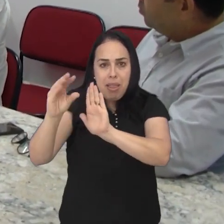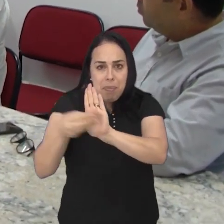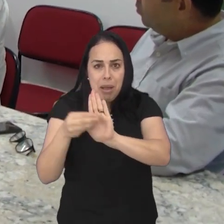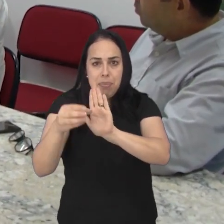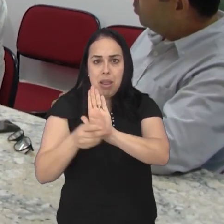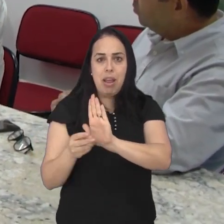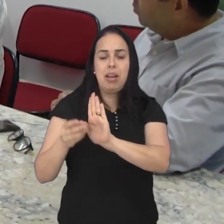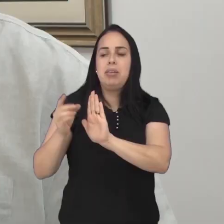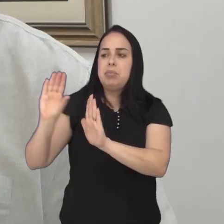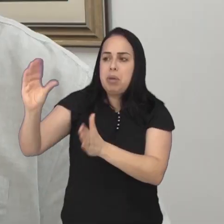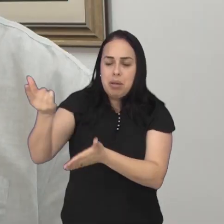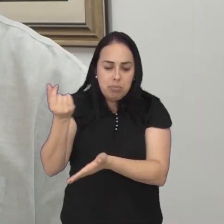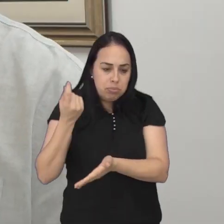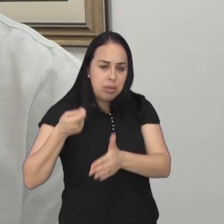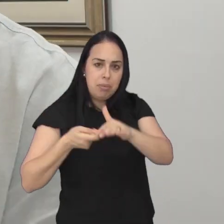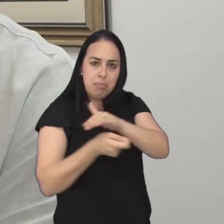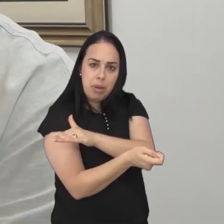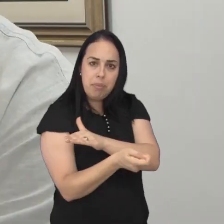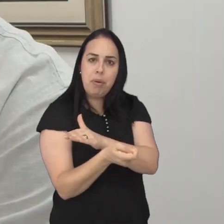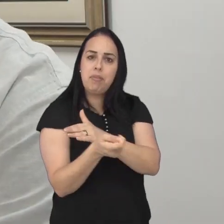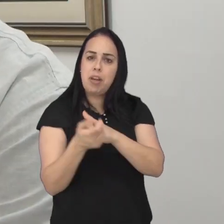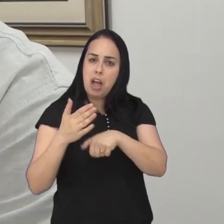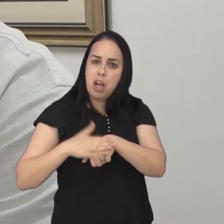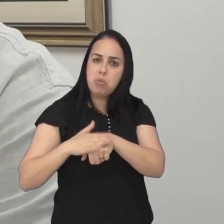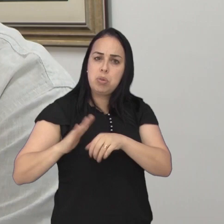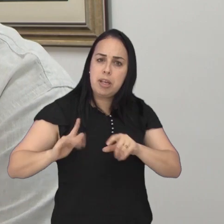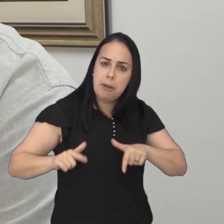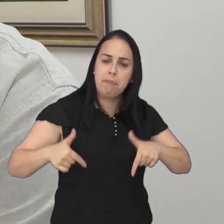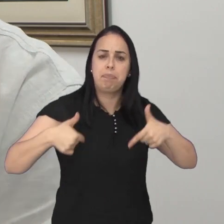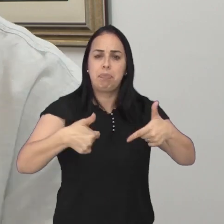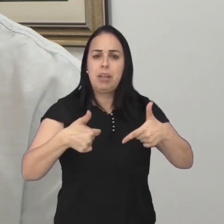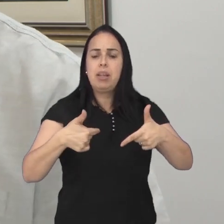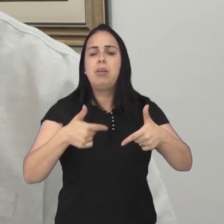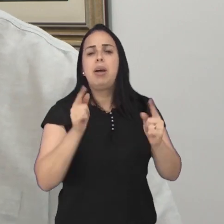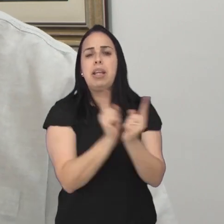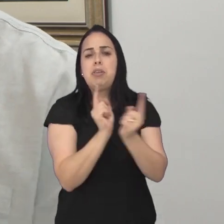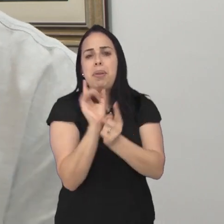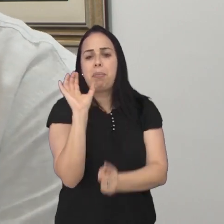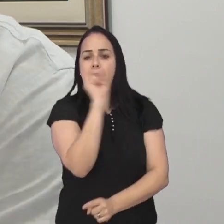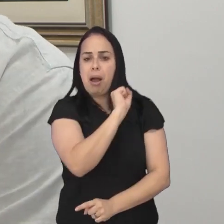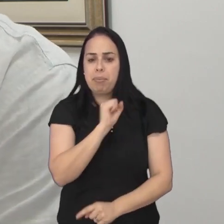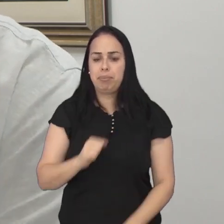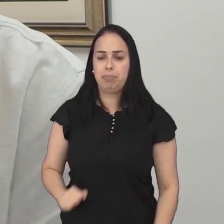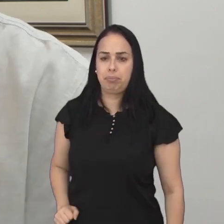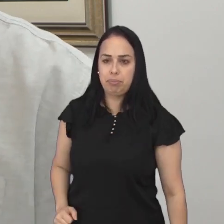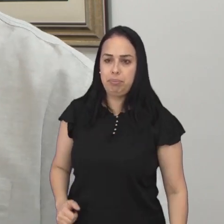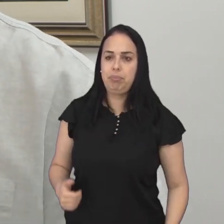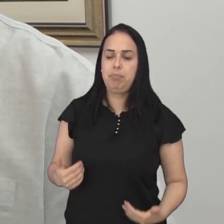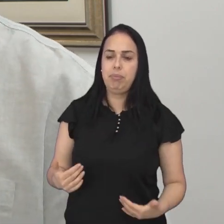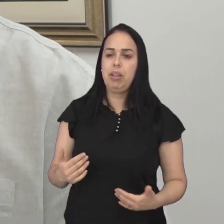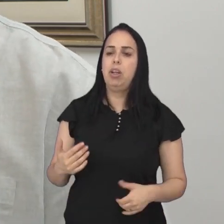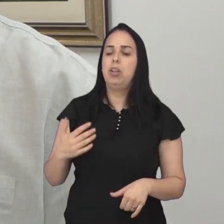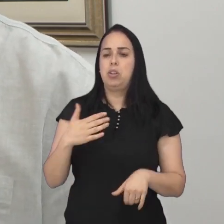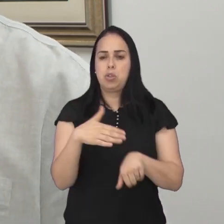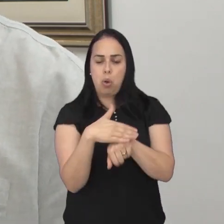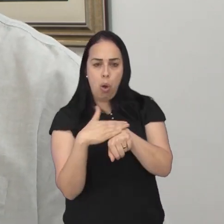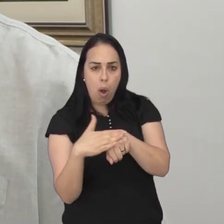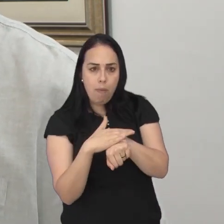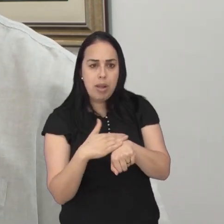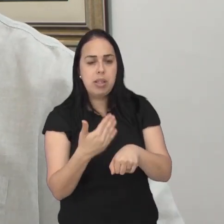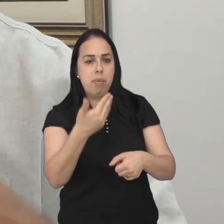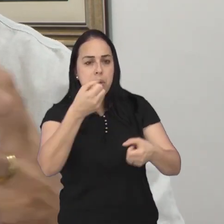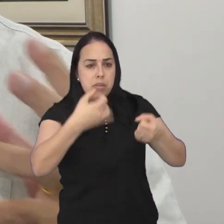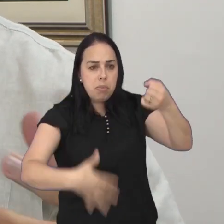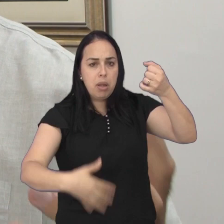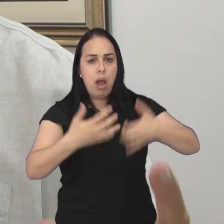emendas parlamentares para a realização de ações que possam agilizar o atendimento. Então a gente